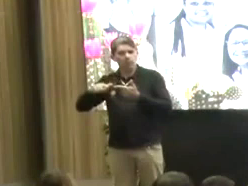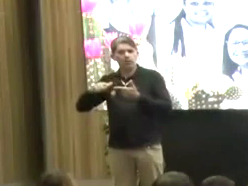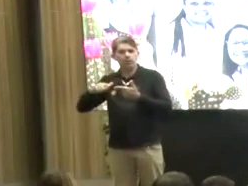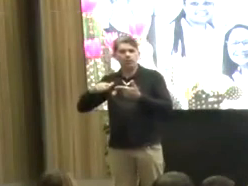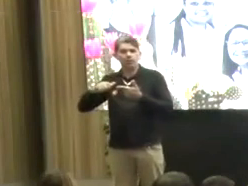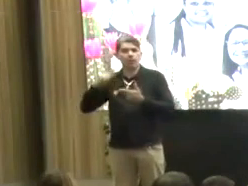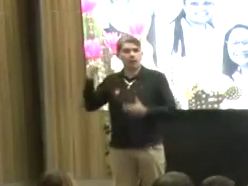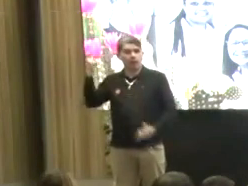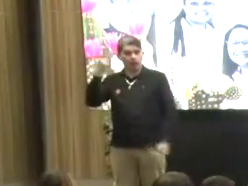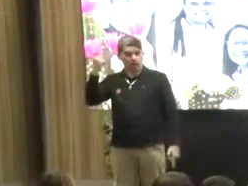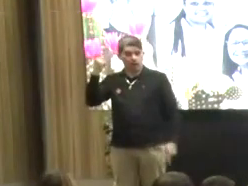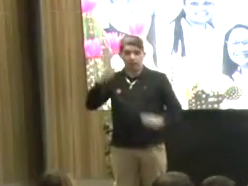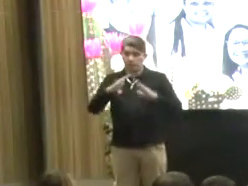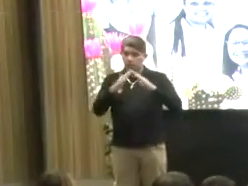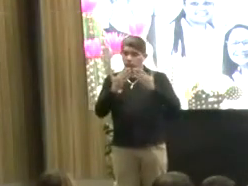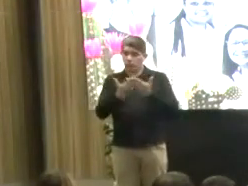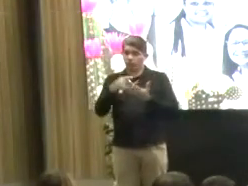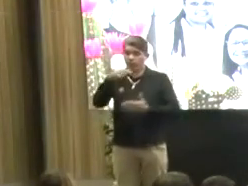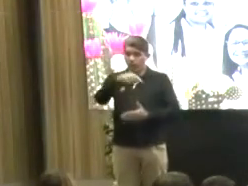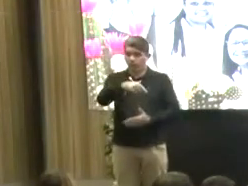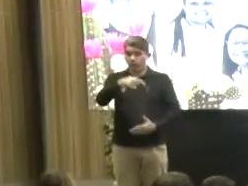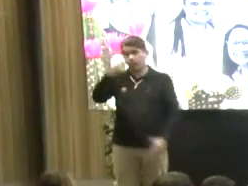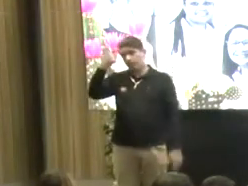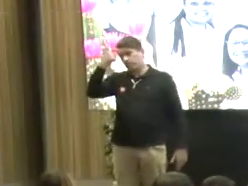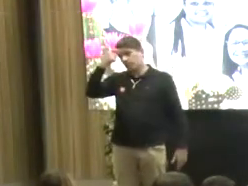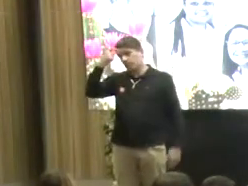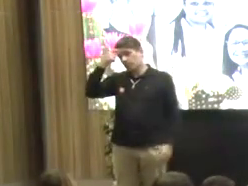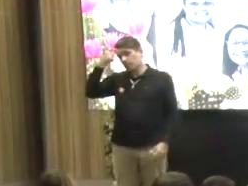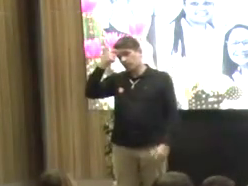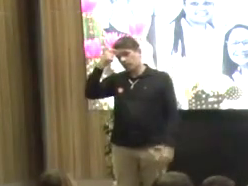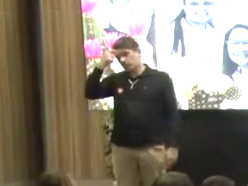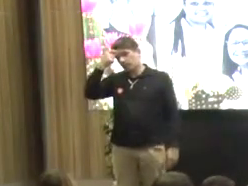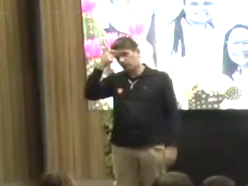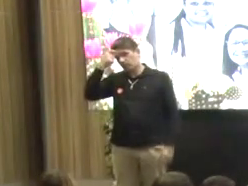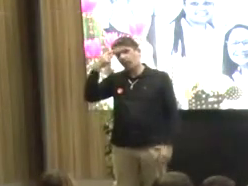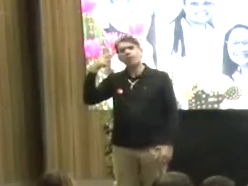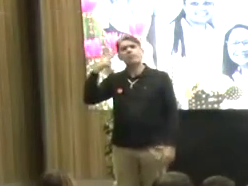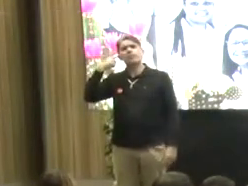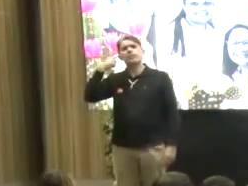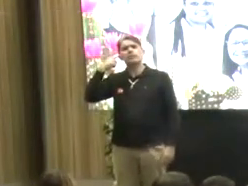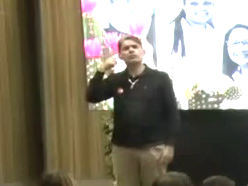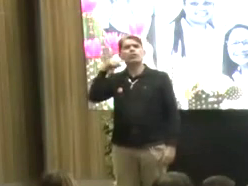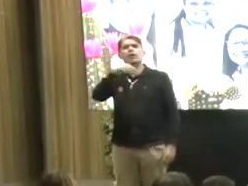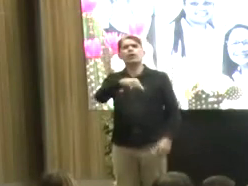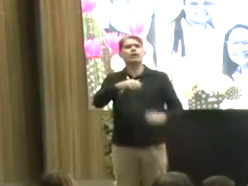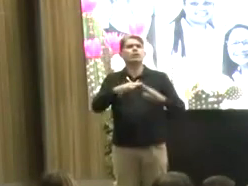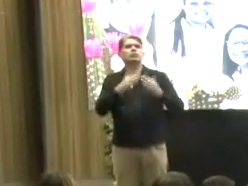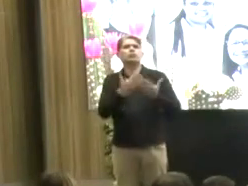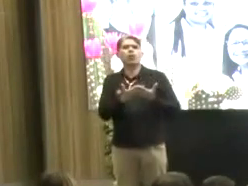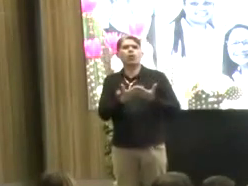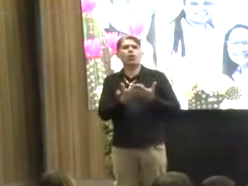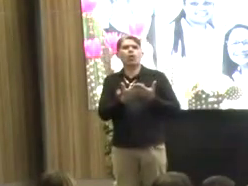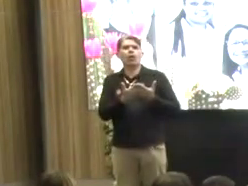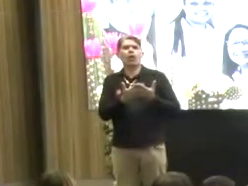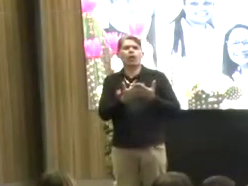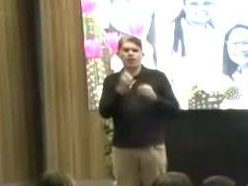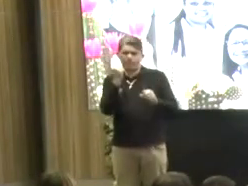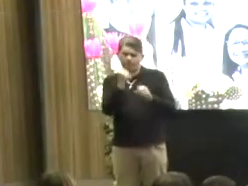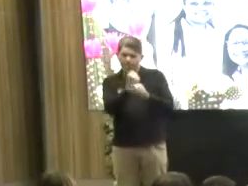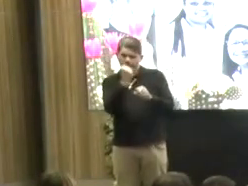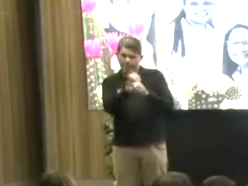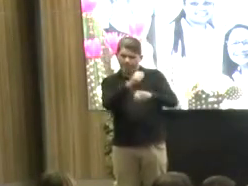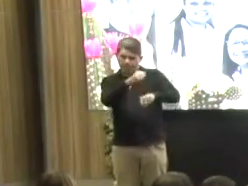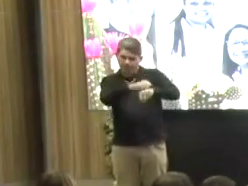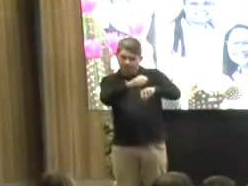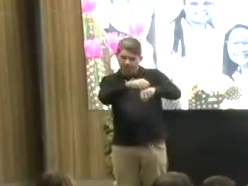escola, ela é uma mentalidade. Eu penso hoje que a escola, ela não é um prédio, ela não são rituais, ela